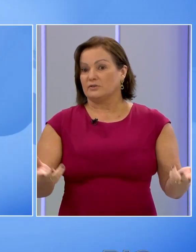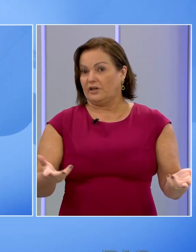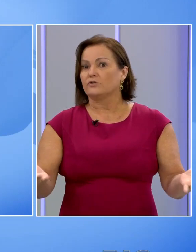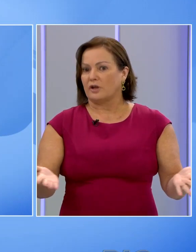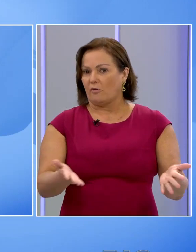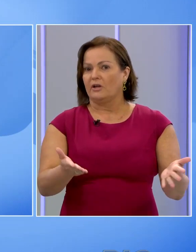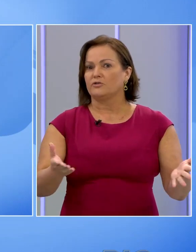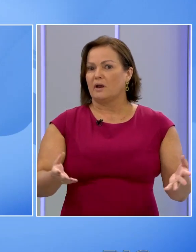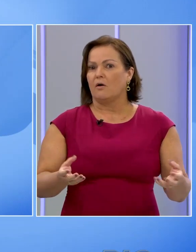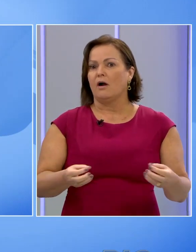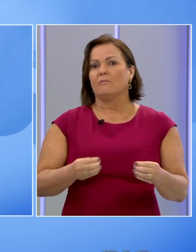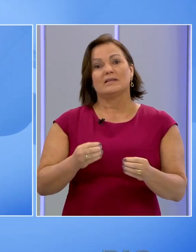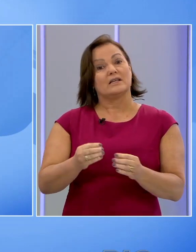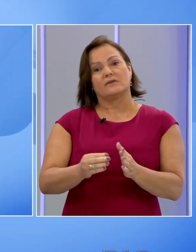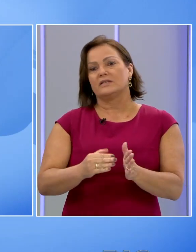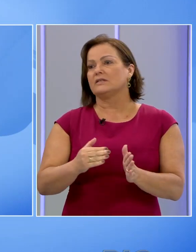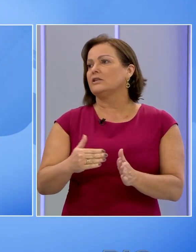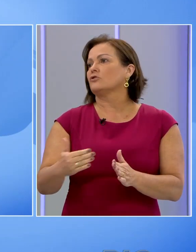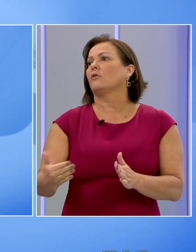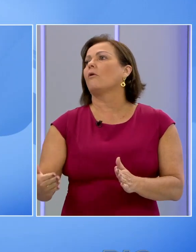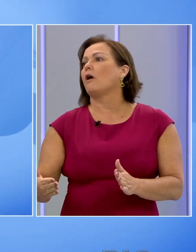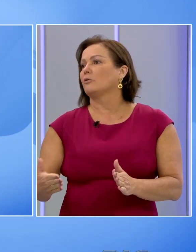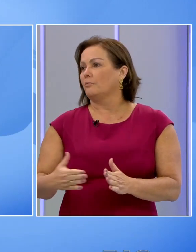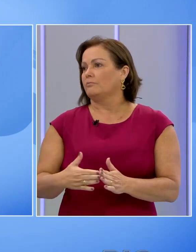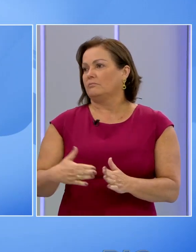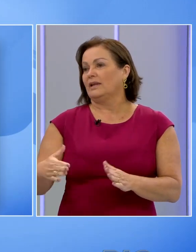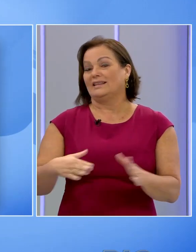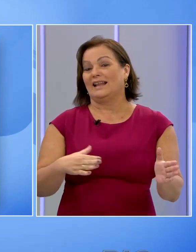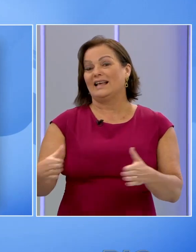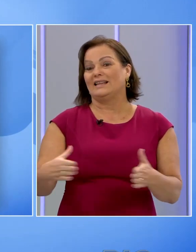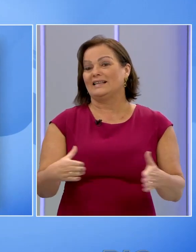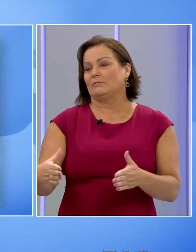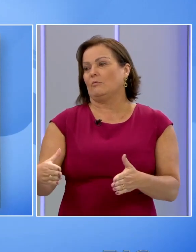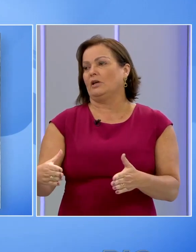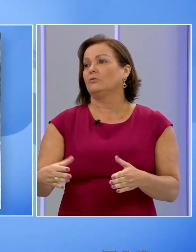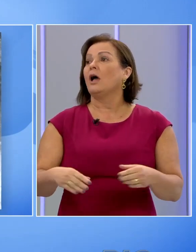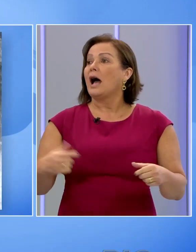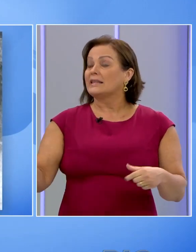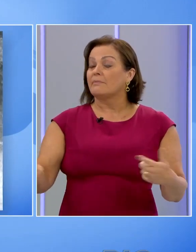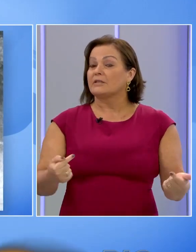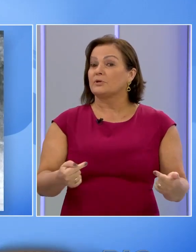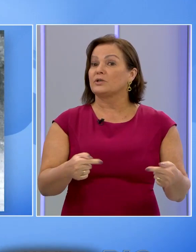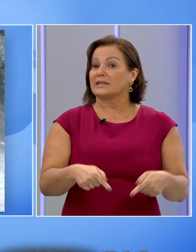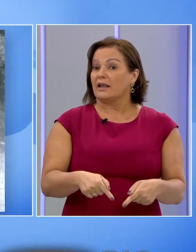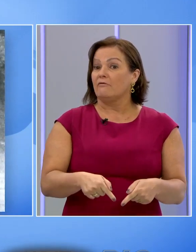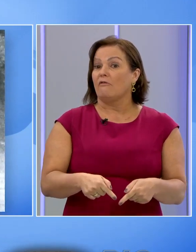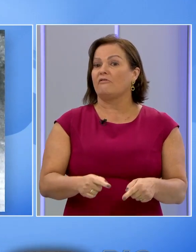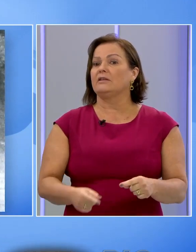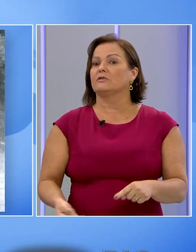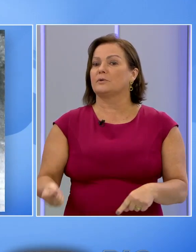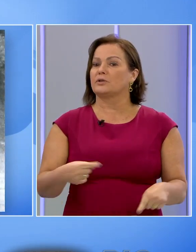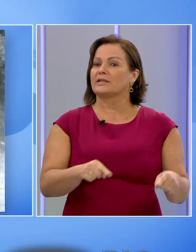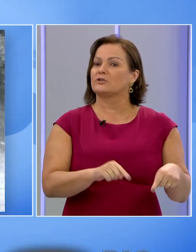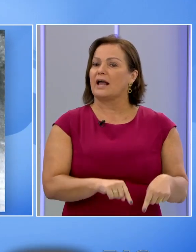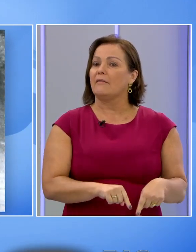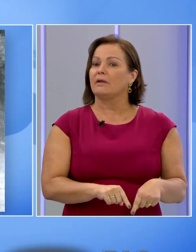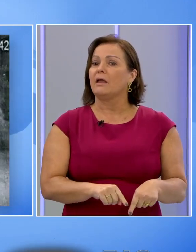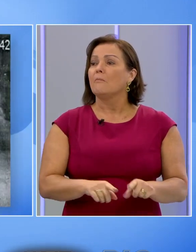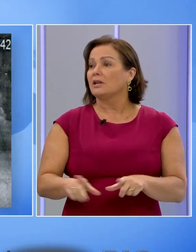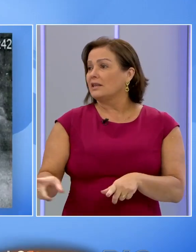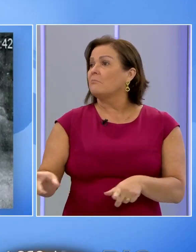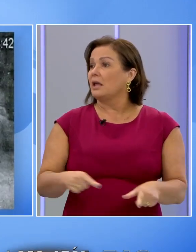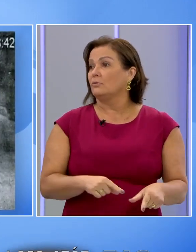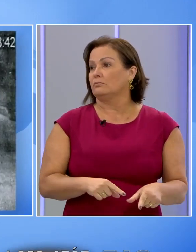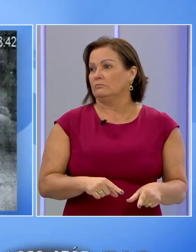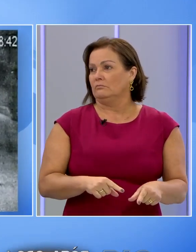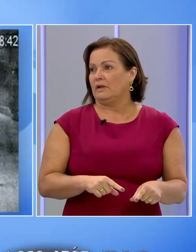quanto mais fresco, realmente melhor, mas às vezes isso não ocorre nesse momento, até porque as pessoas envolvidas, as pessoas que sabem,